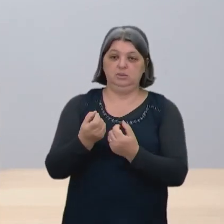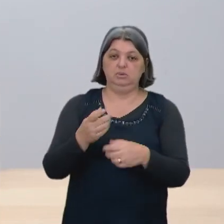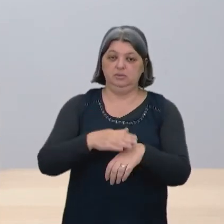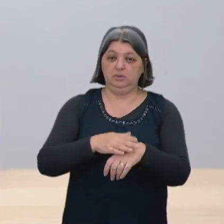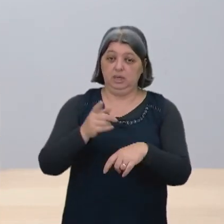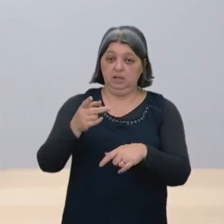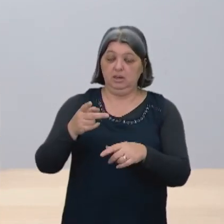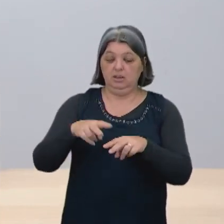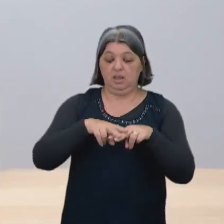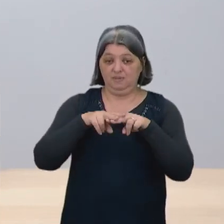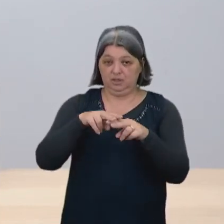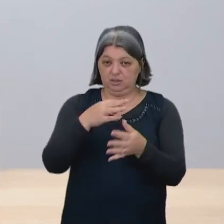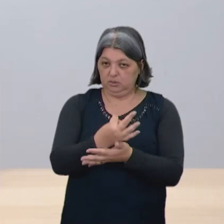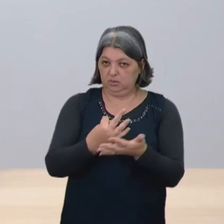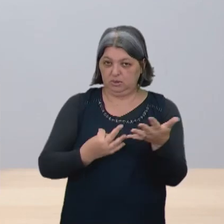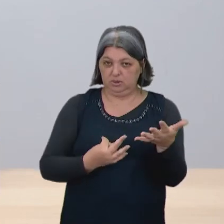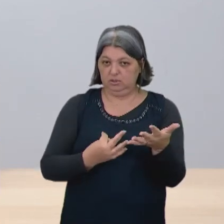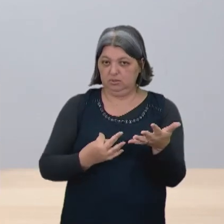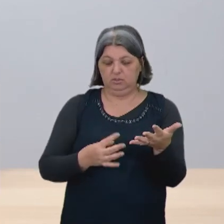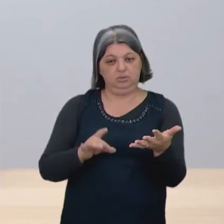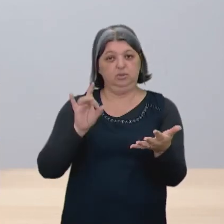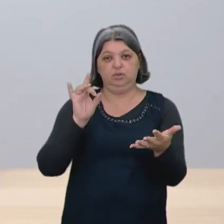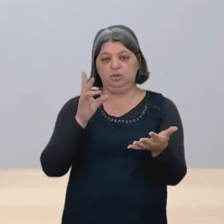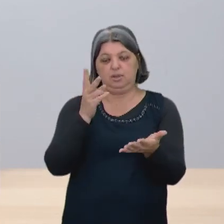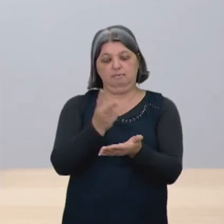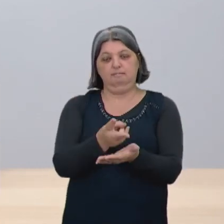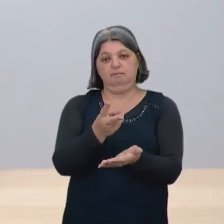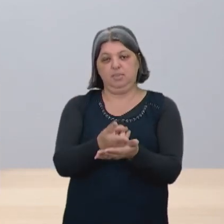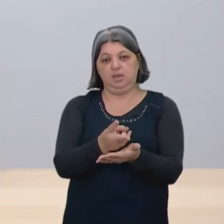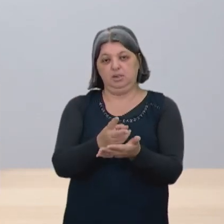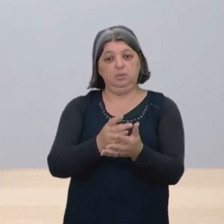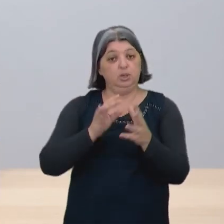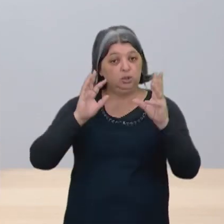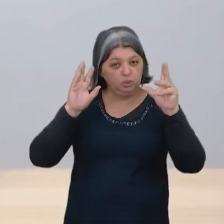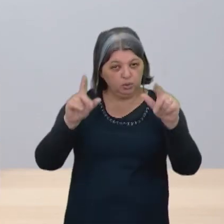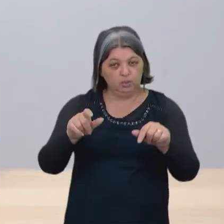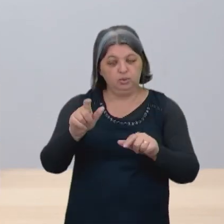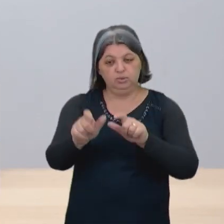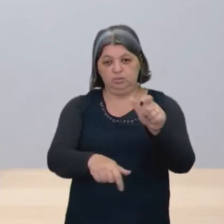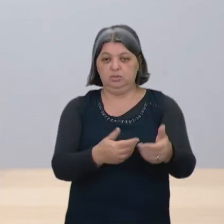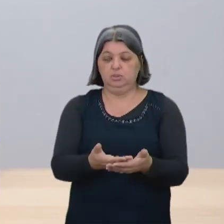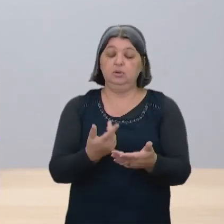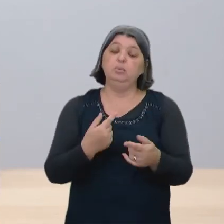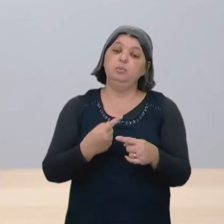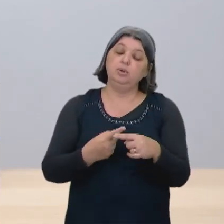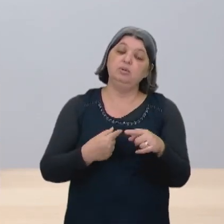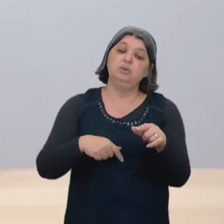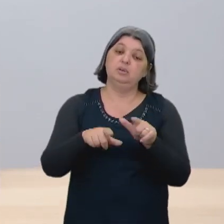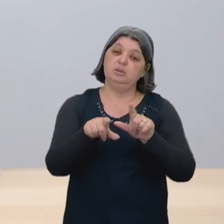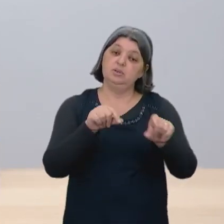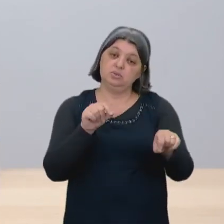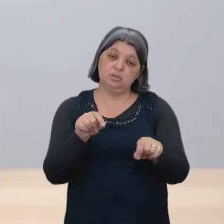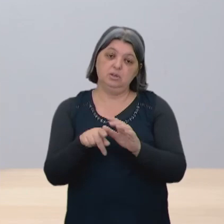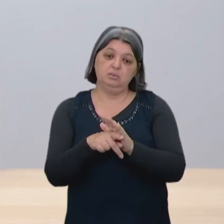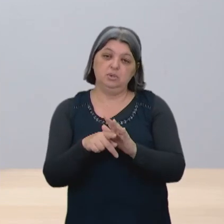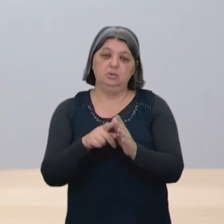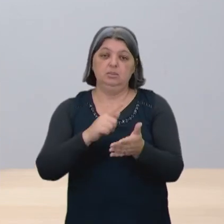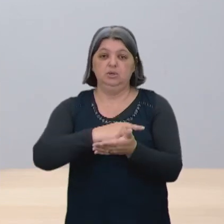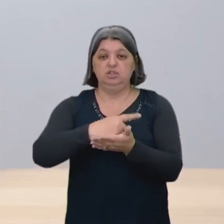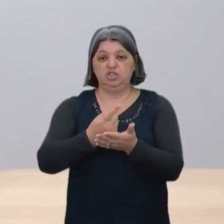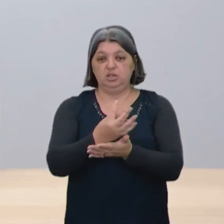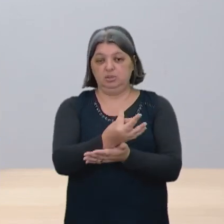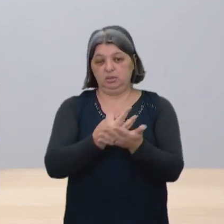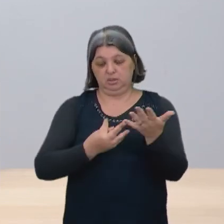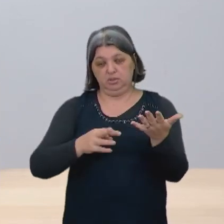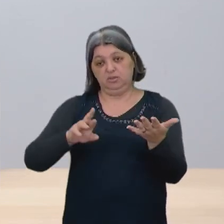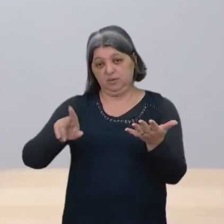texto necessariamente não vai ser a mesma para todos os estudantes, porque vocês vão escolher suportes e gêneros textuais diferentes. Então